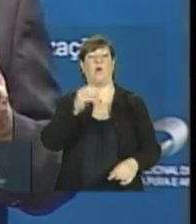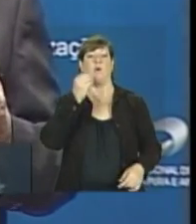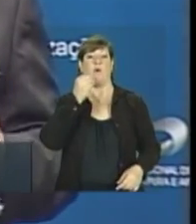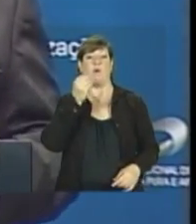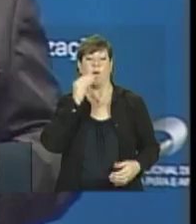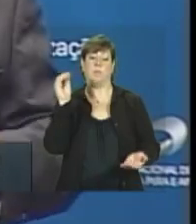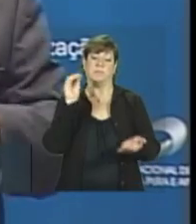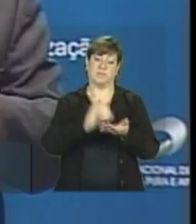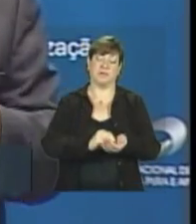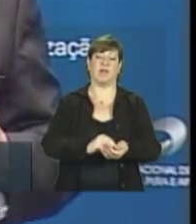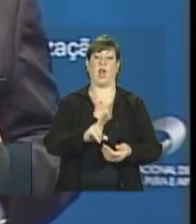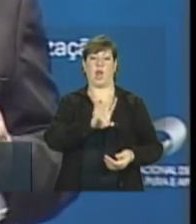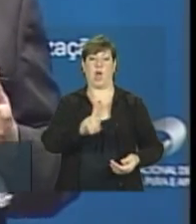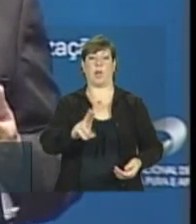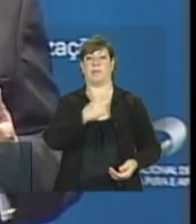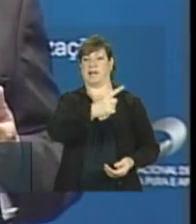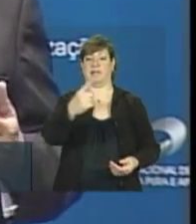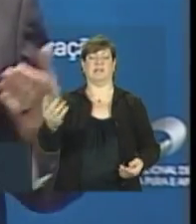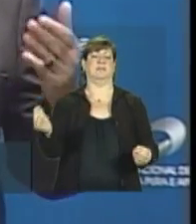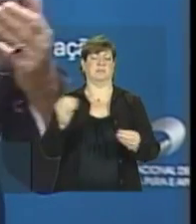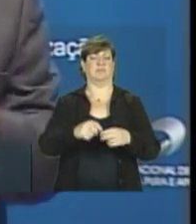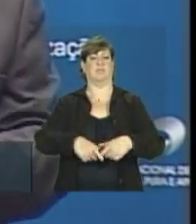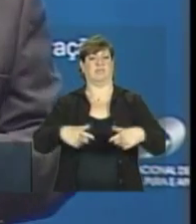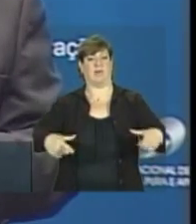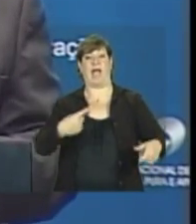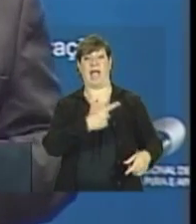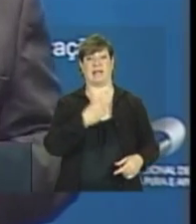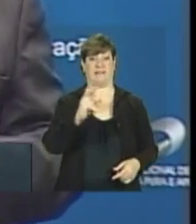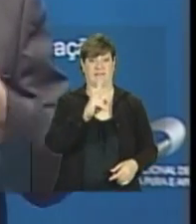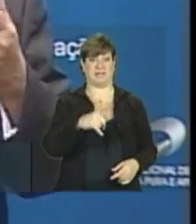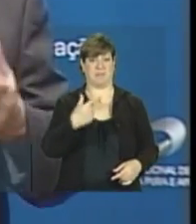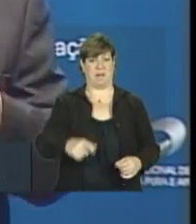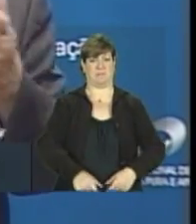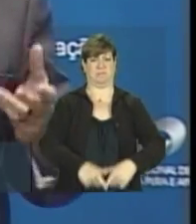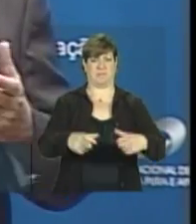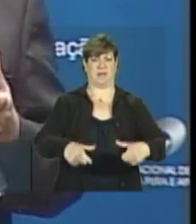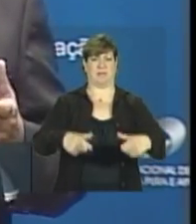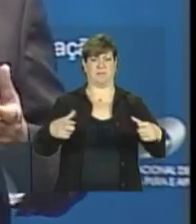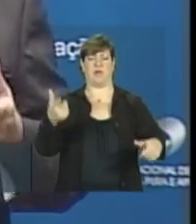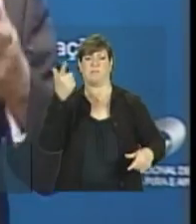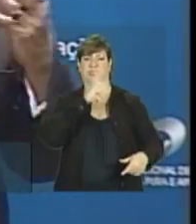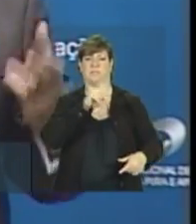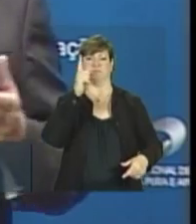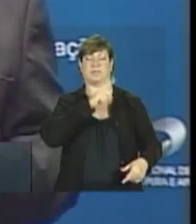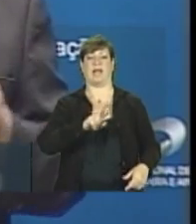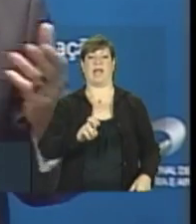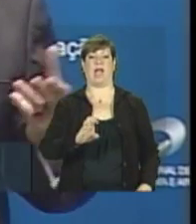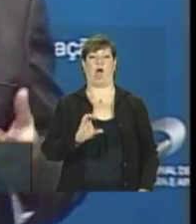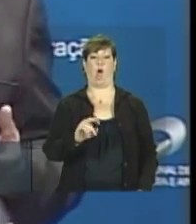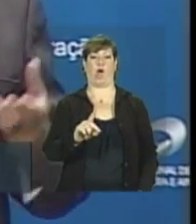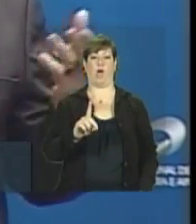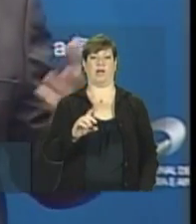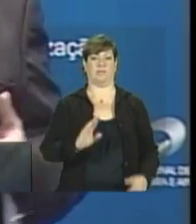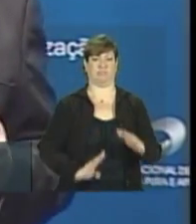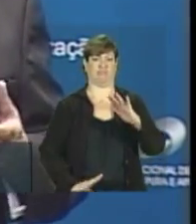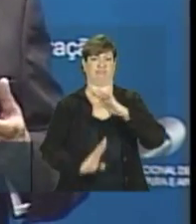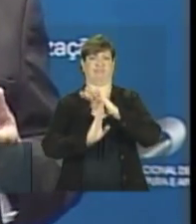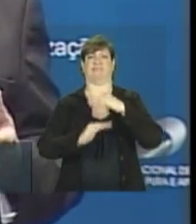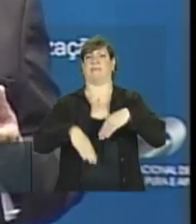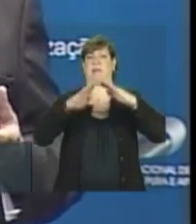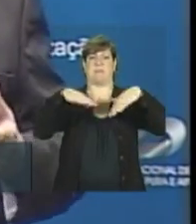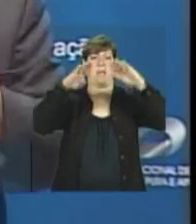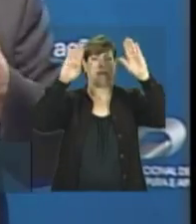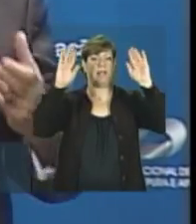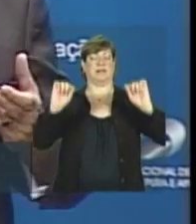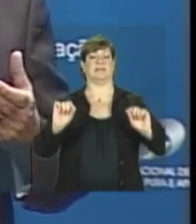de se inscrever, nós queremos cada vez mais bater recordes de alistamento nesse